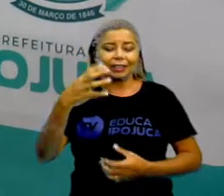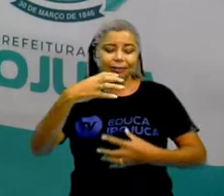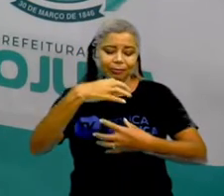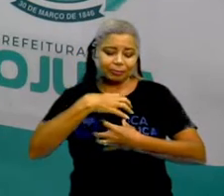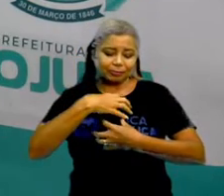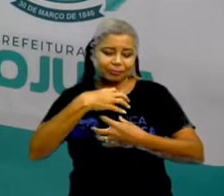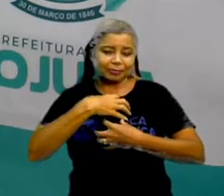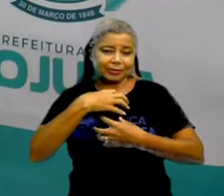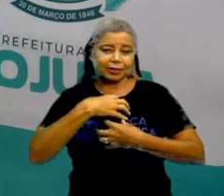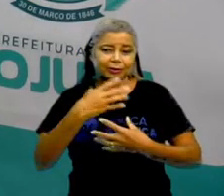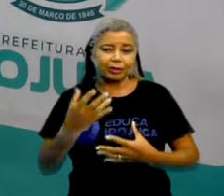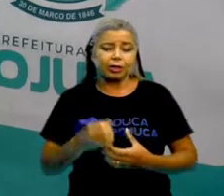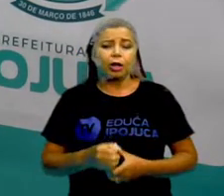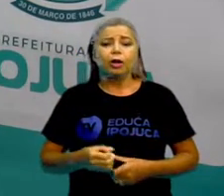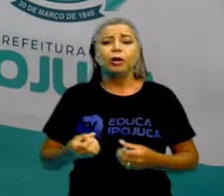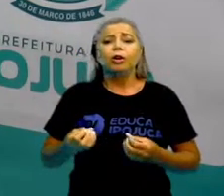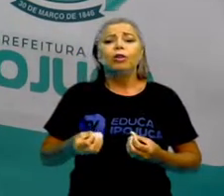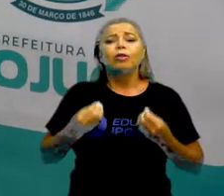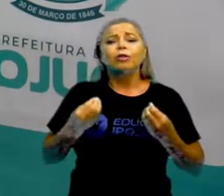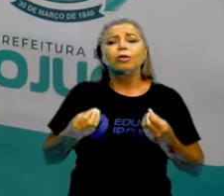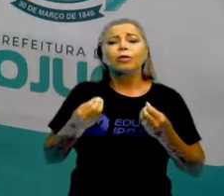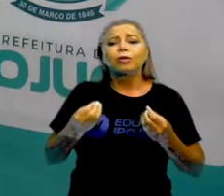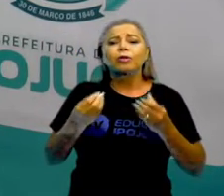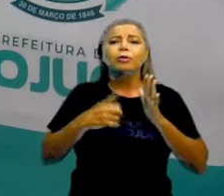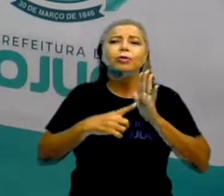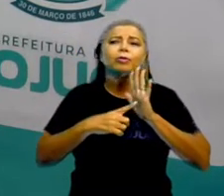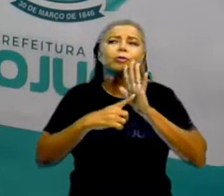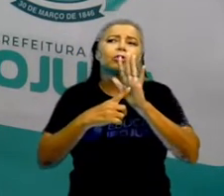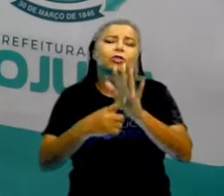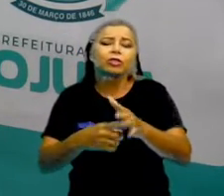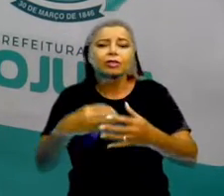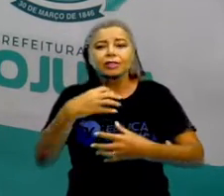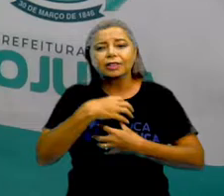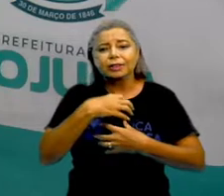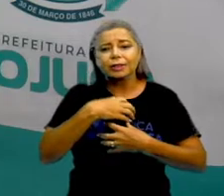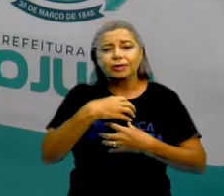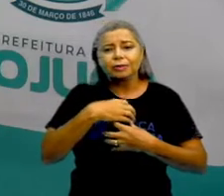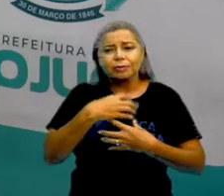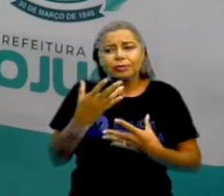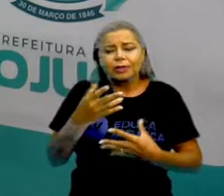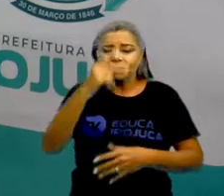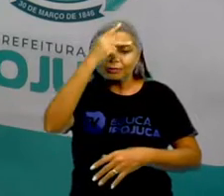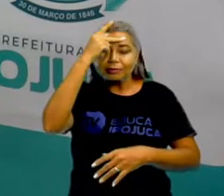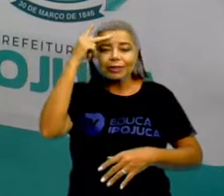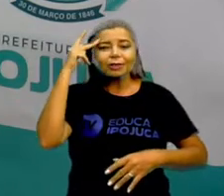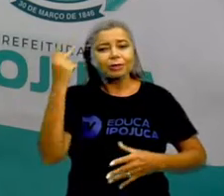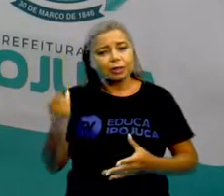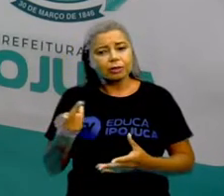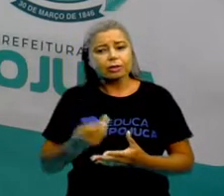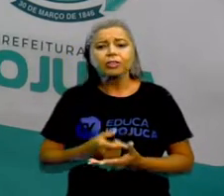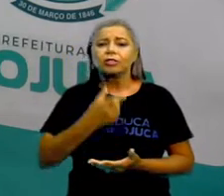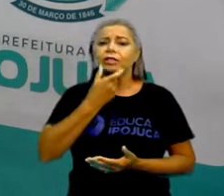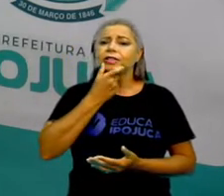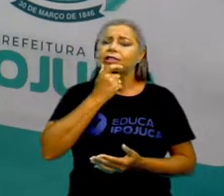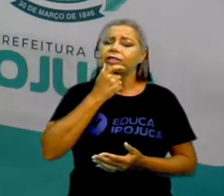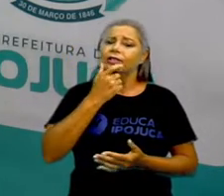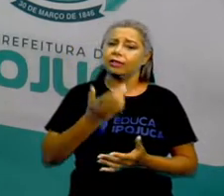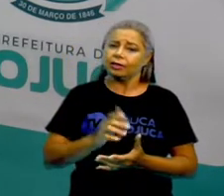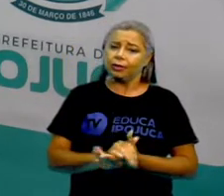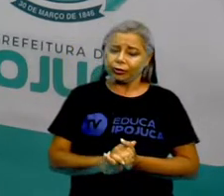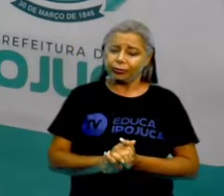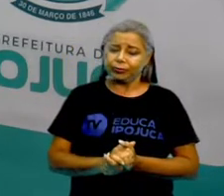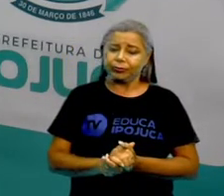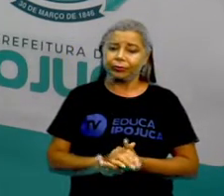aí para as pessoas na língua inglesa. Então, eu queria começar conversando um pouco